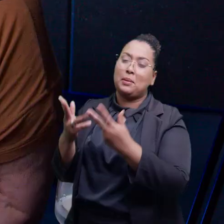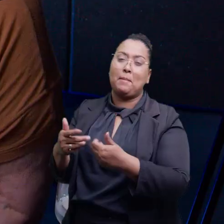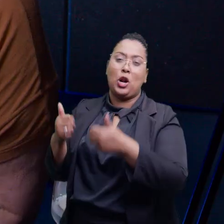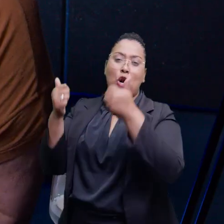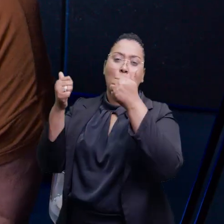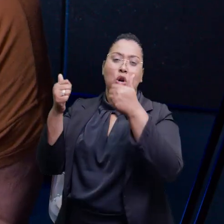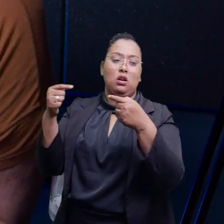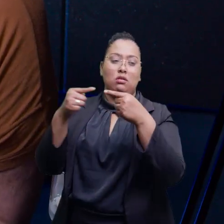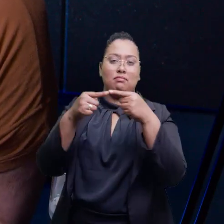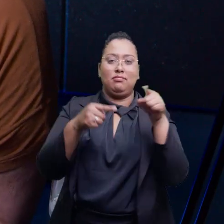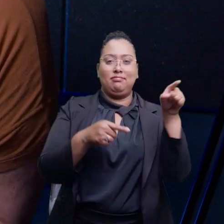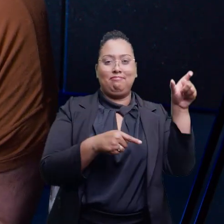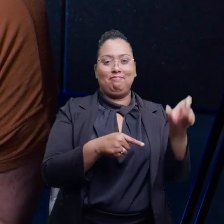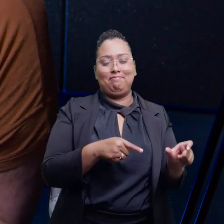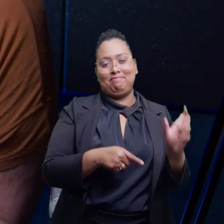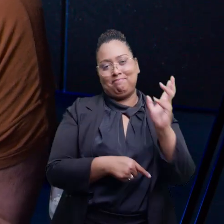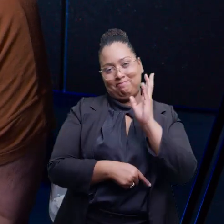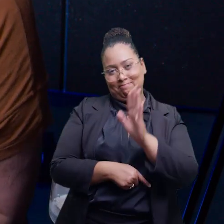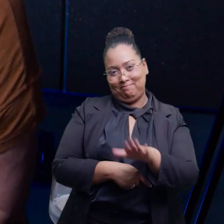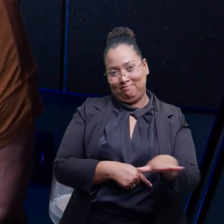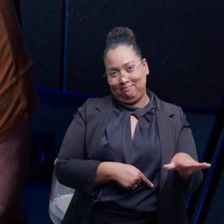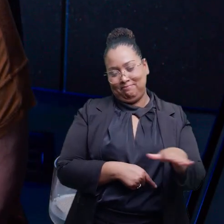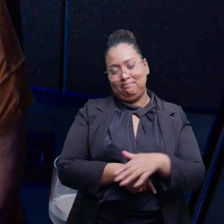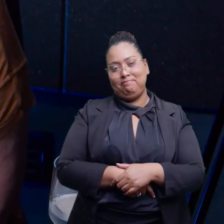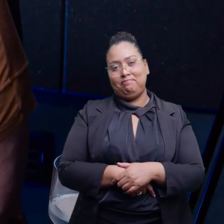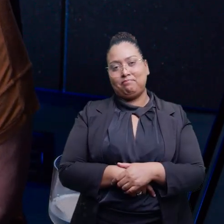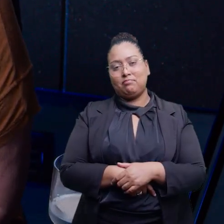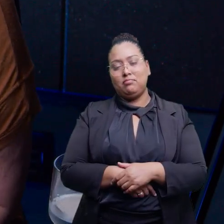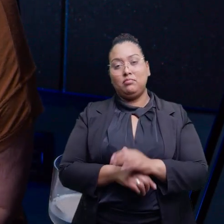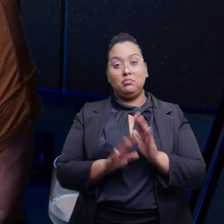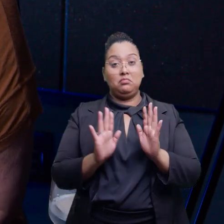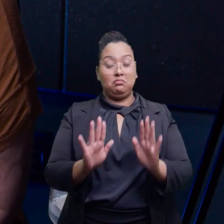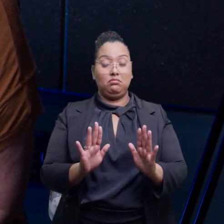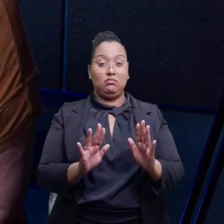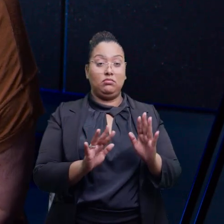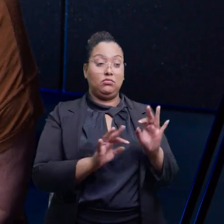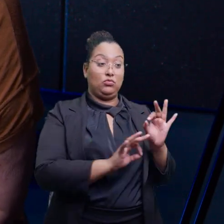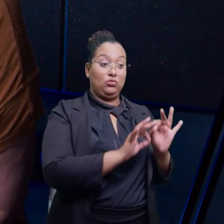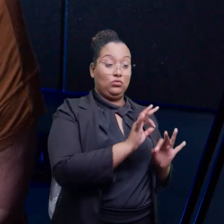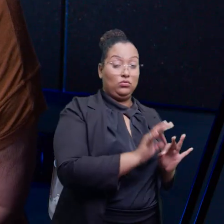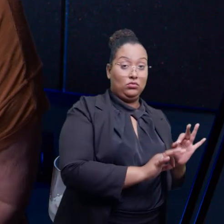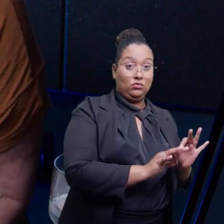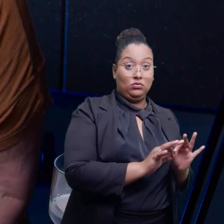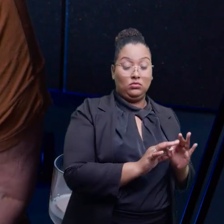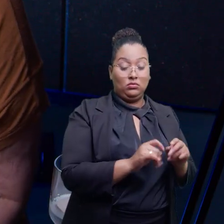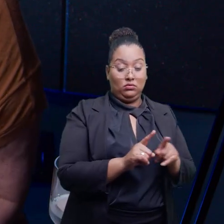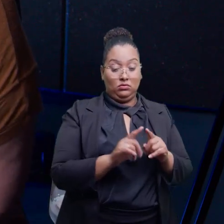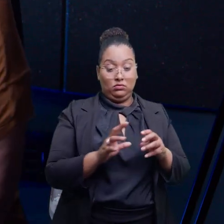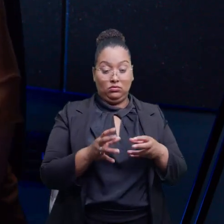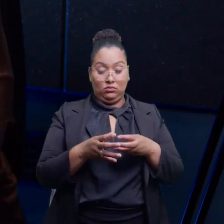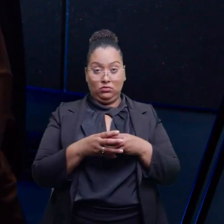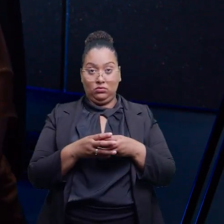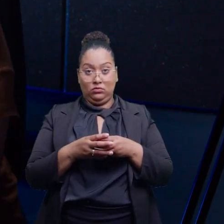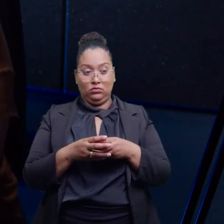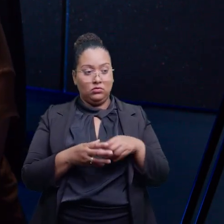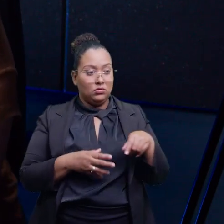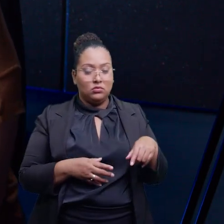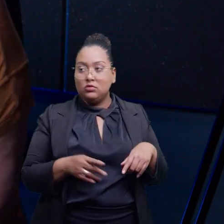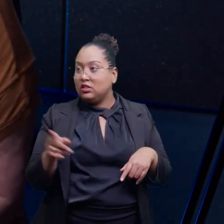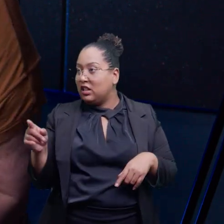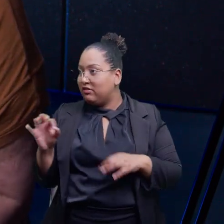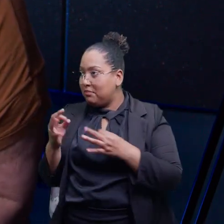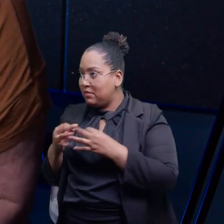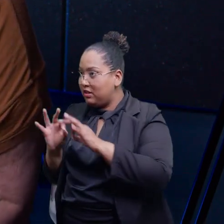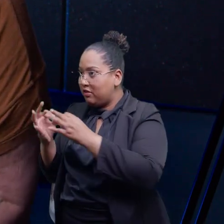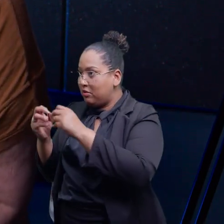aquela criança em especial, né? Nem o judiciário procura filhos para as famílias,